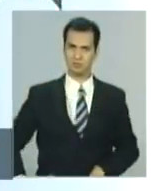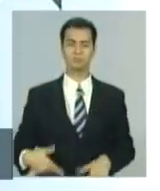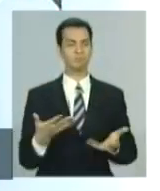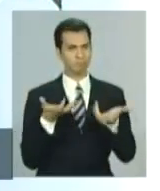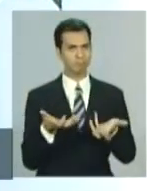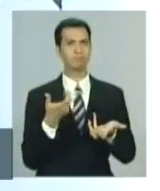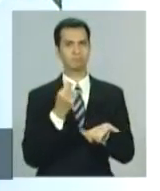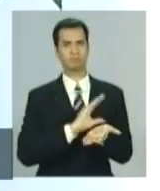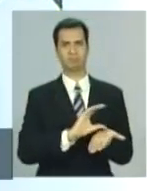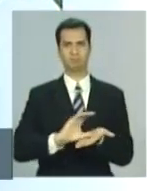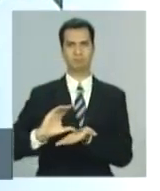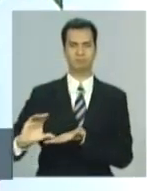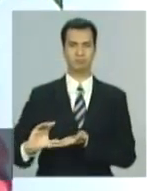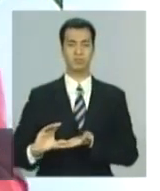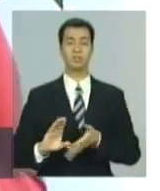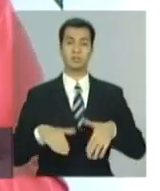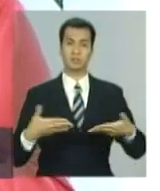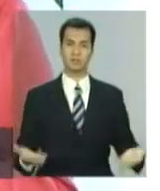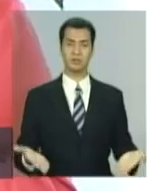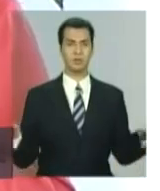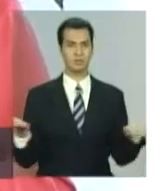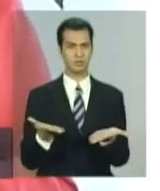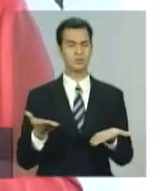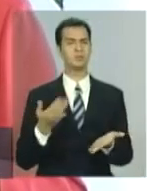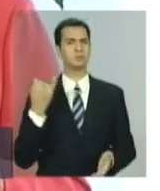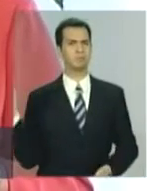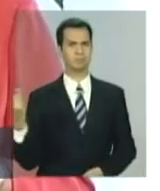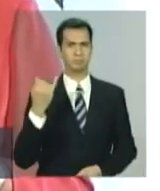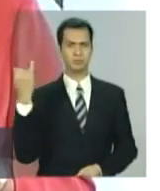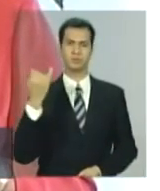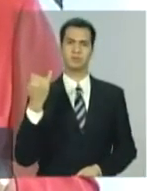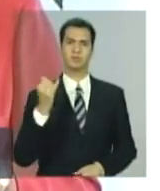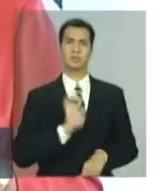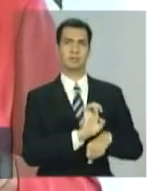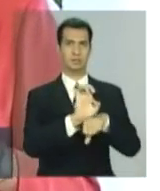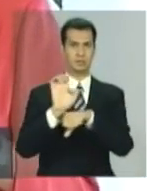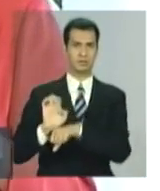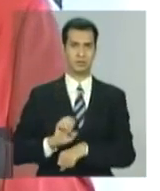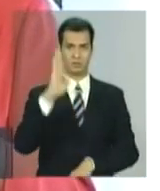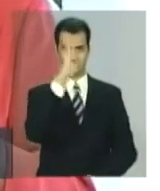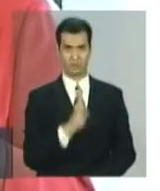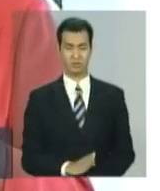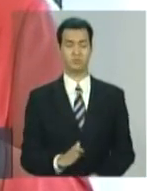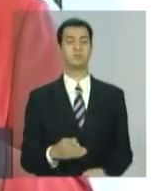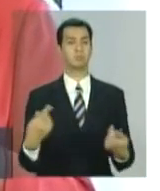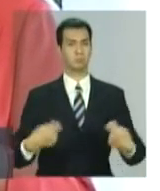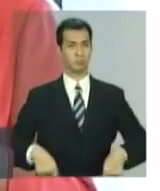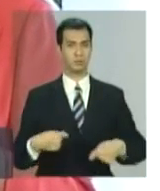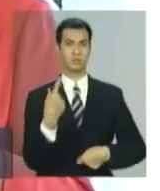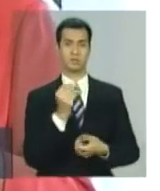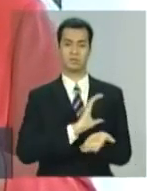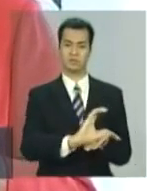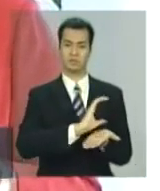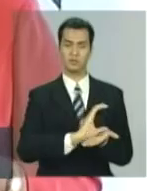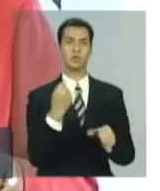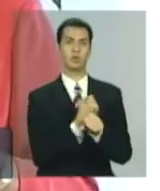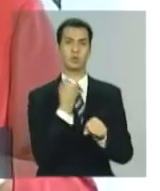muito significativo que estados brasileiros possam investir em rodovias,